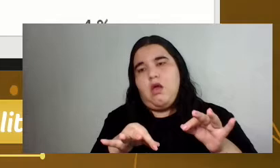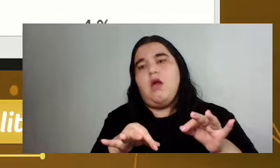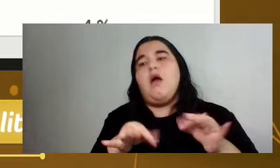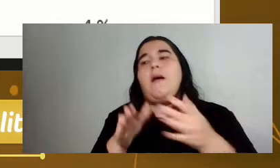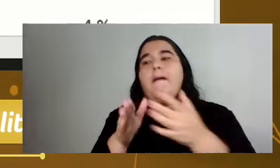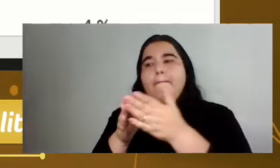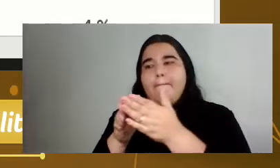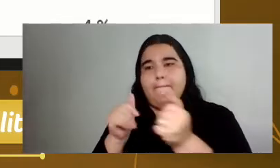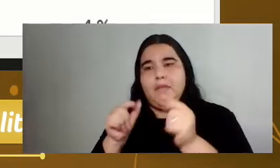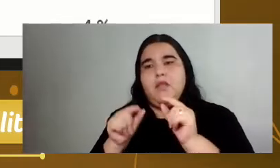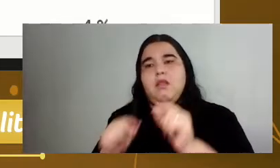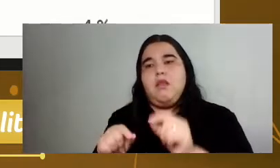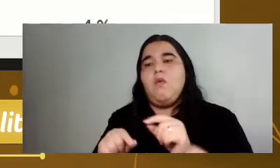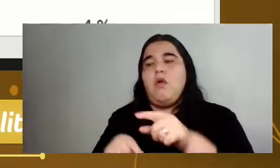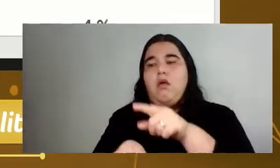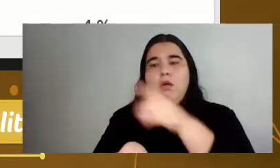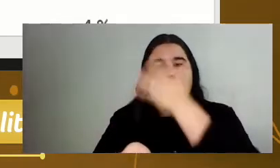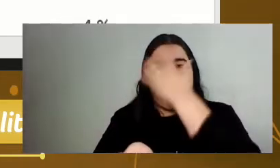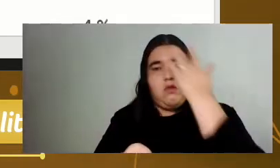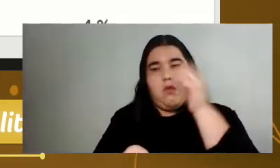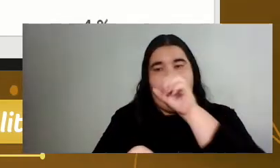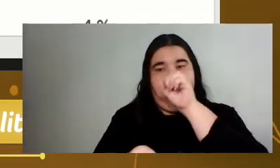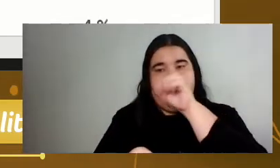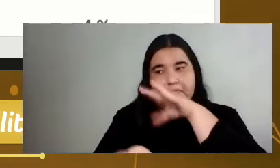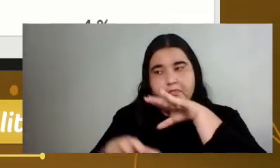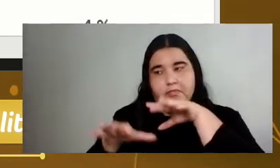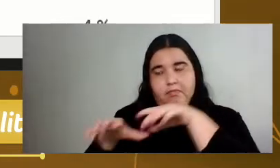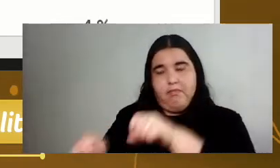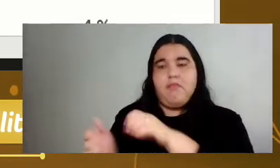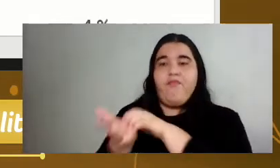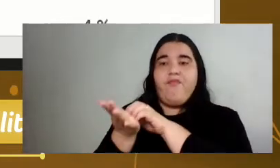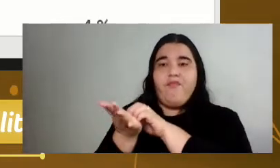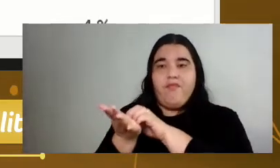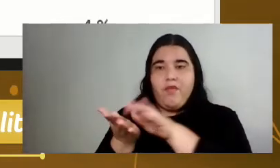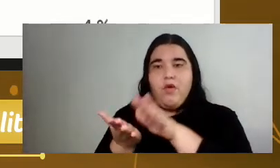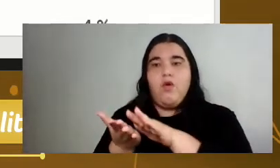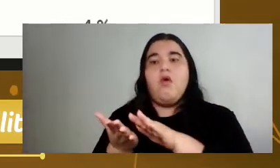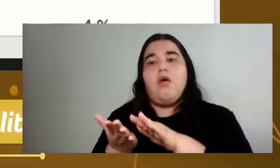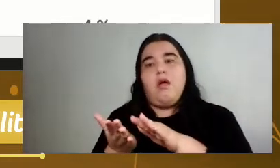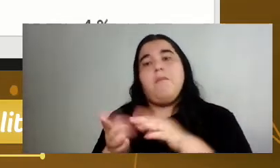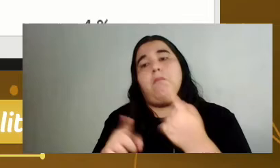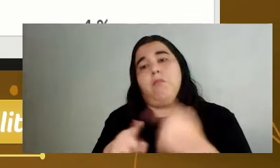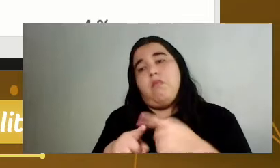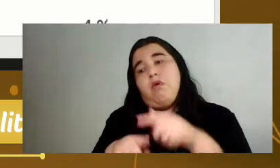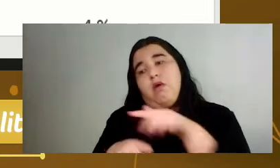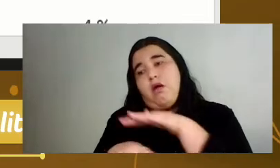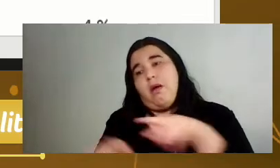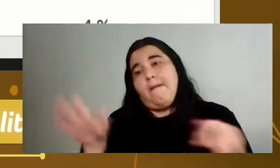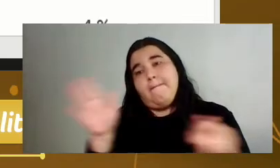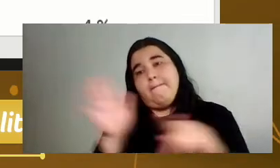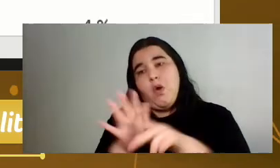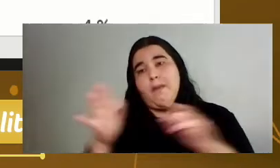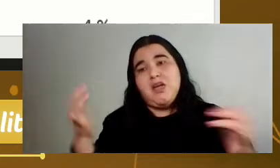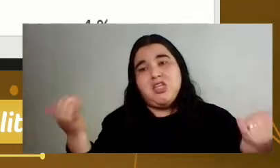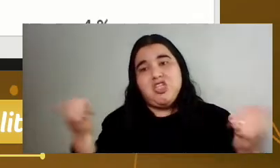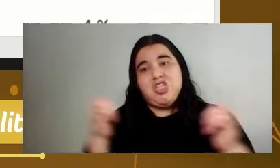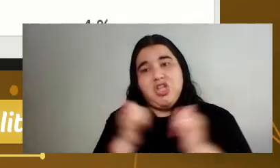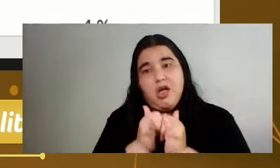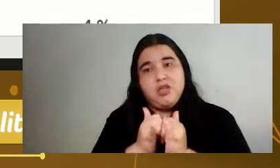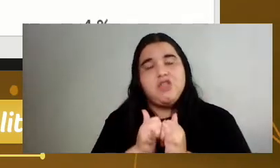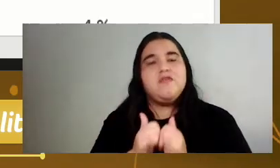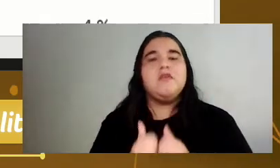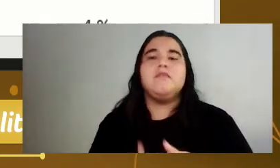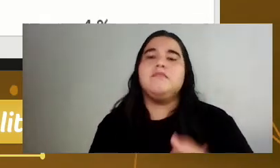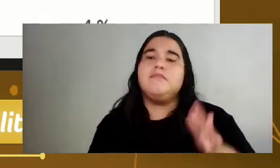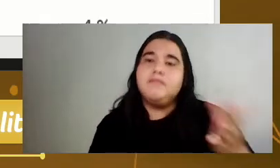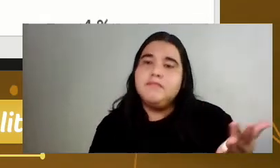reintegração de posse para a CHESS, tá? Então, esse painel aí, a intenção dele é